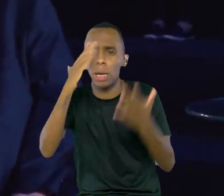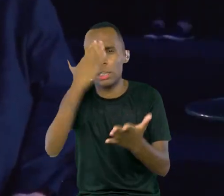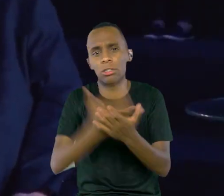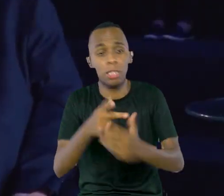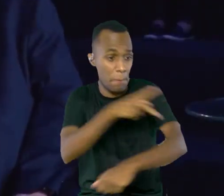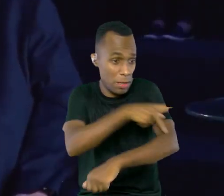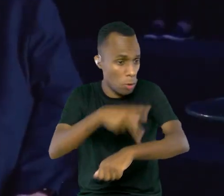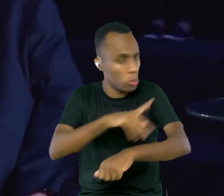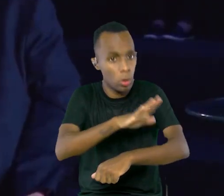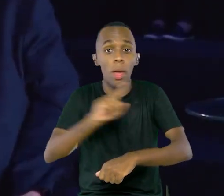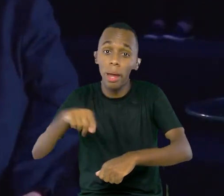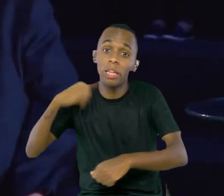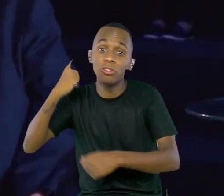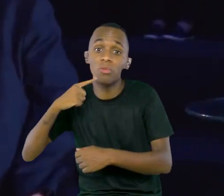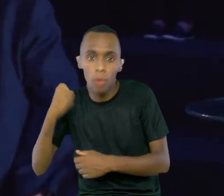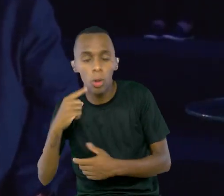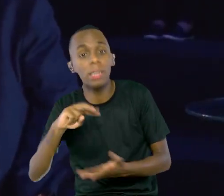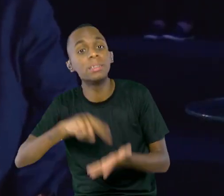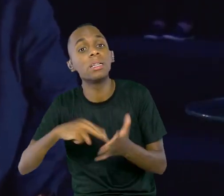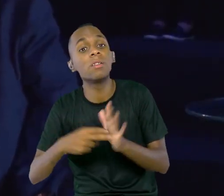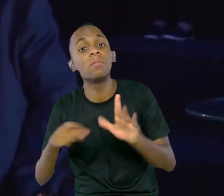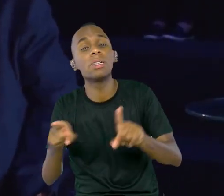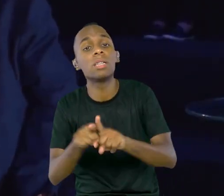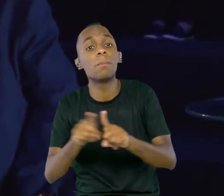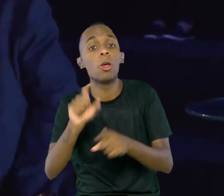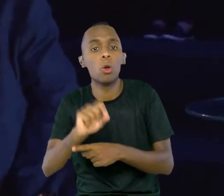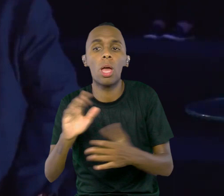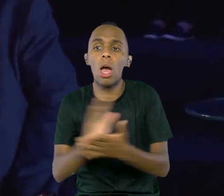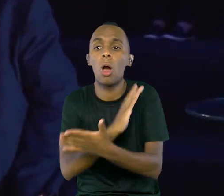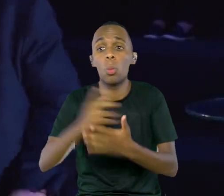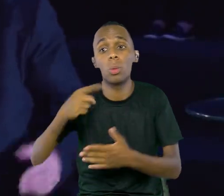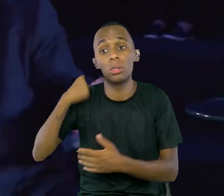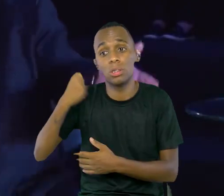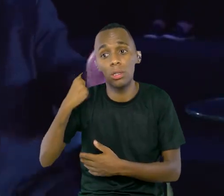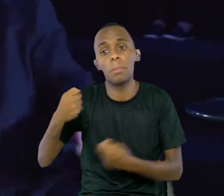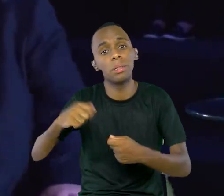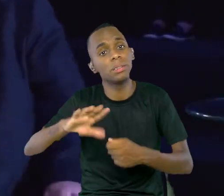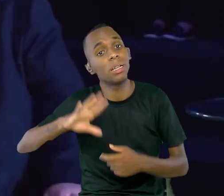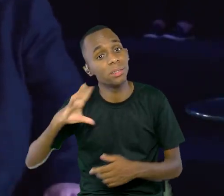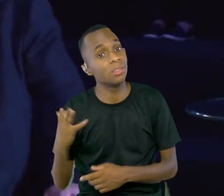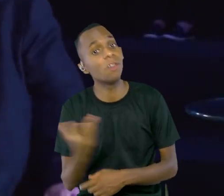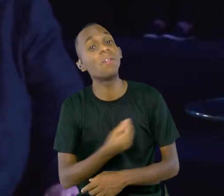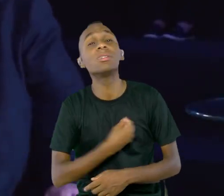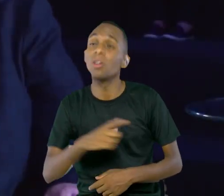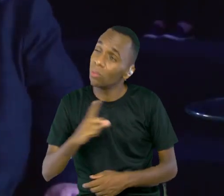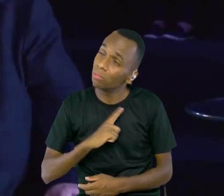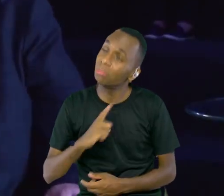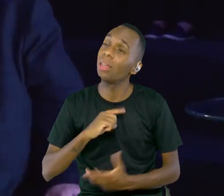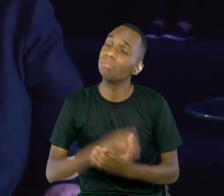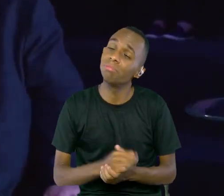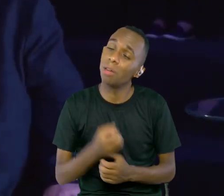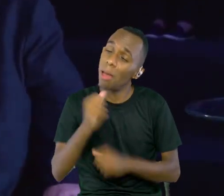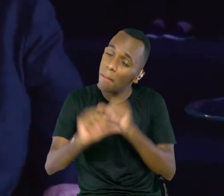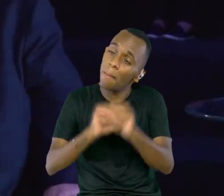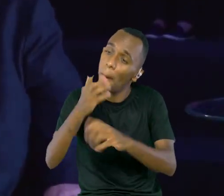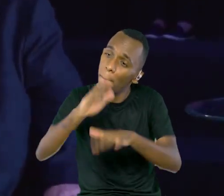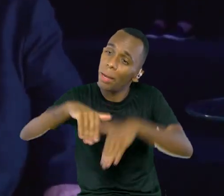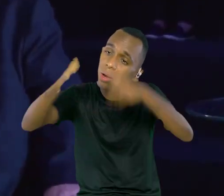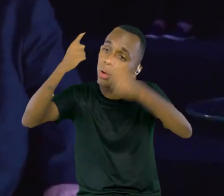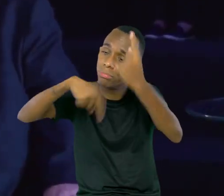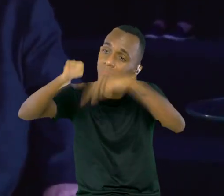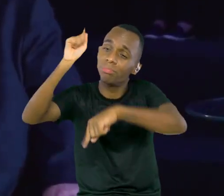ele era pedagogo, mas ele era advogado. O que significa que alguns advogados ainda têm salvação.